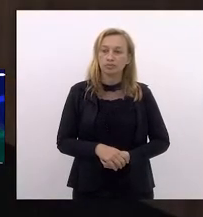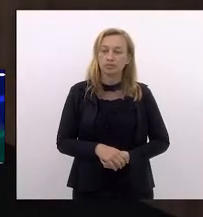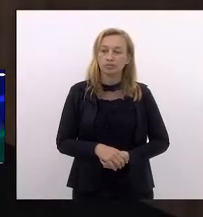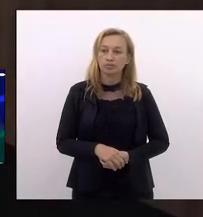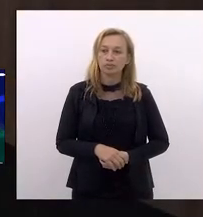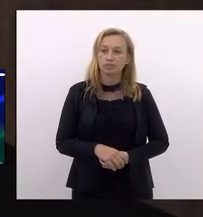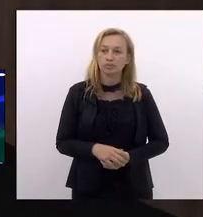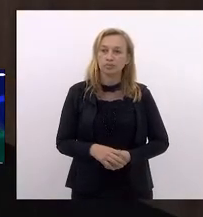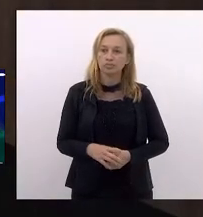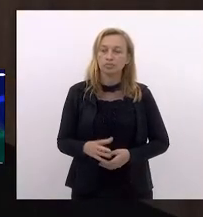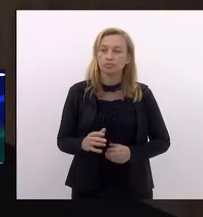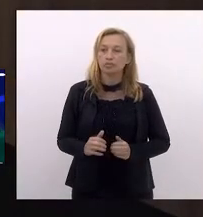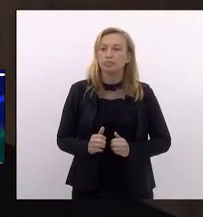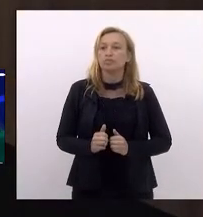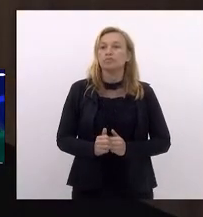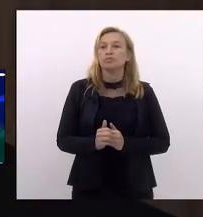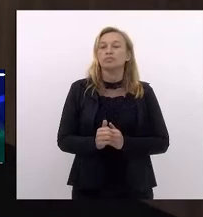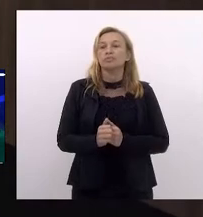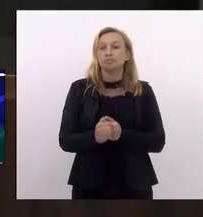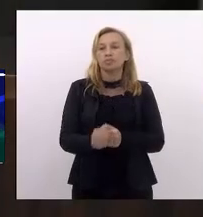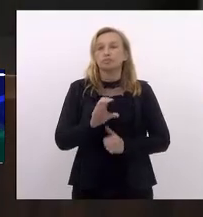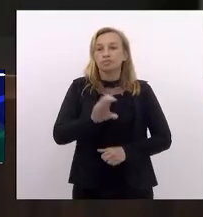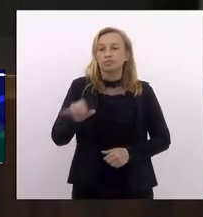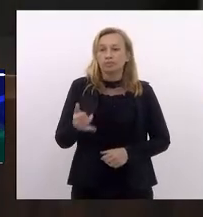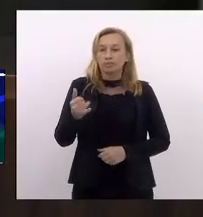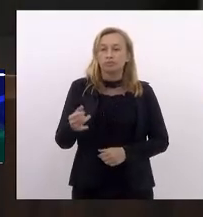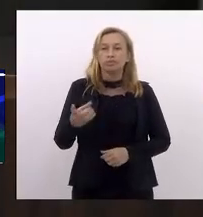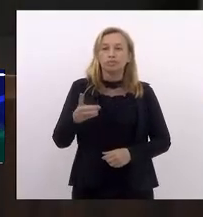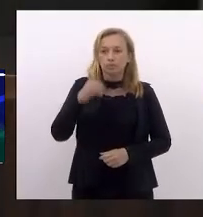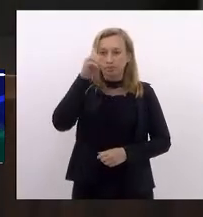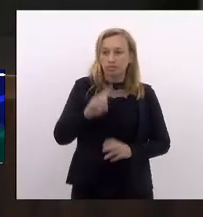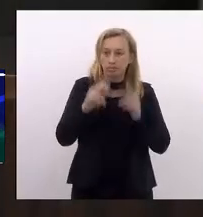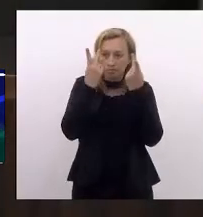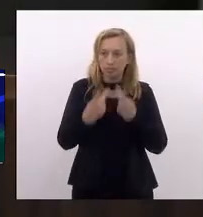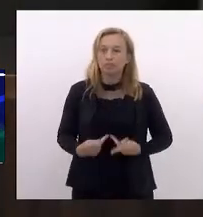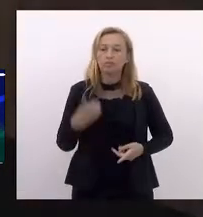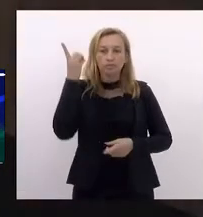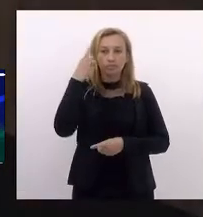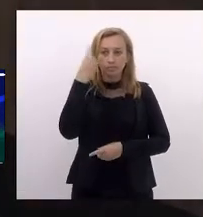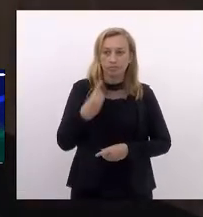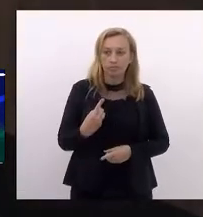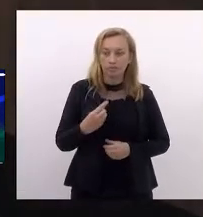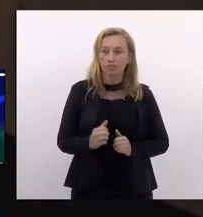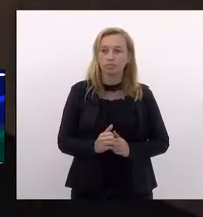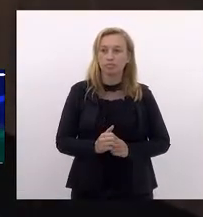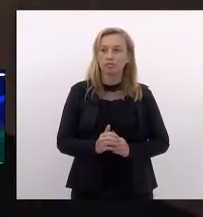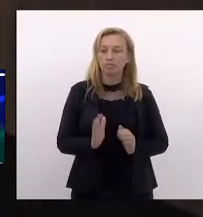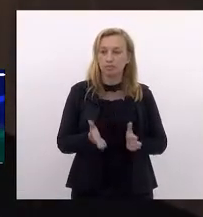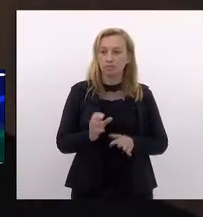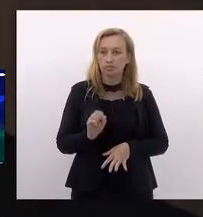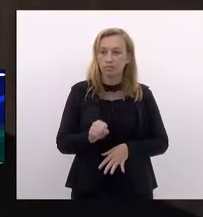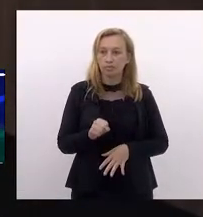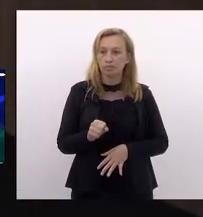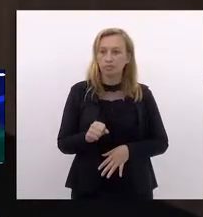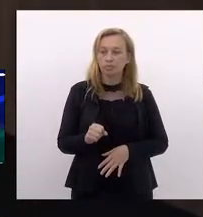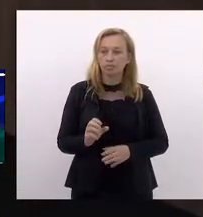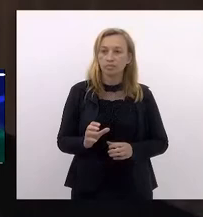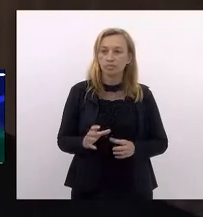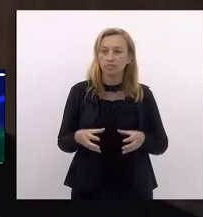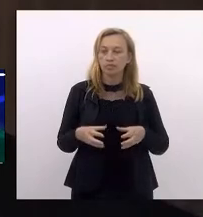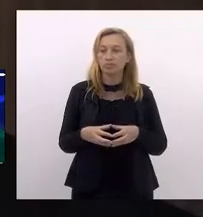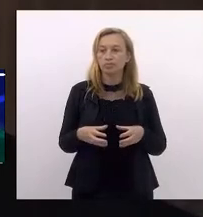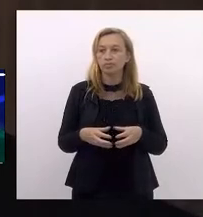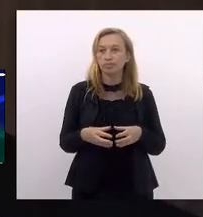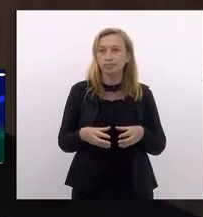no mérito acompanho o parecer da ccj vezes uma temperatura em Monteiro Agora sim trazer não parecer da